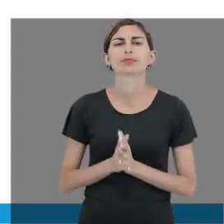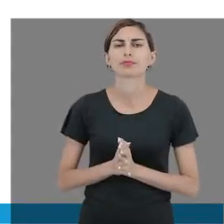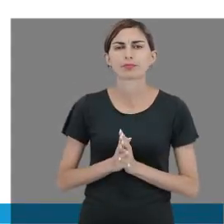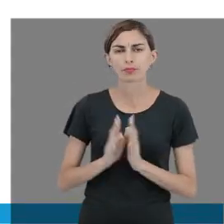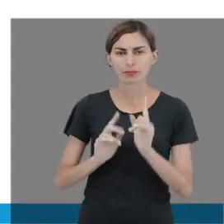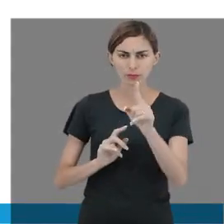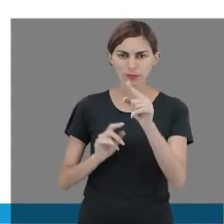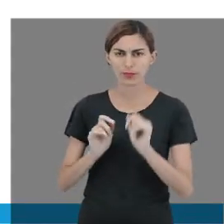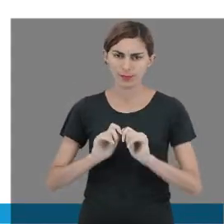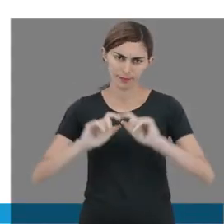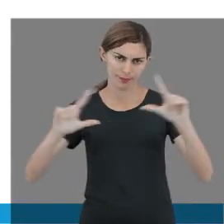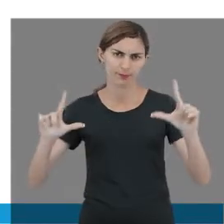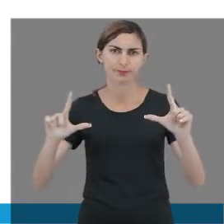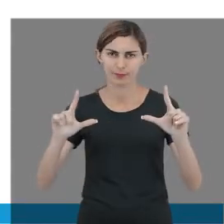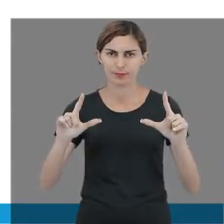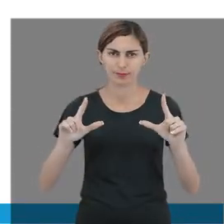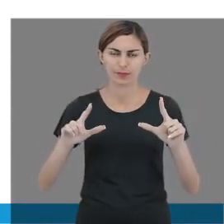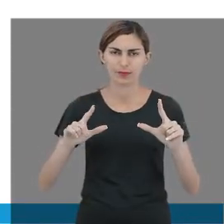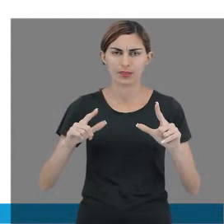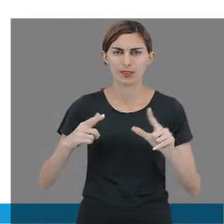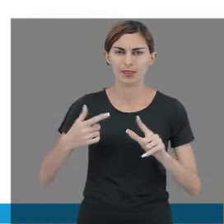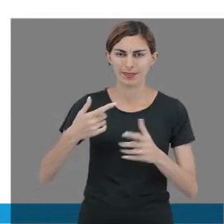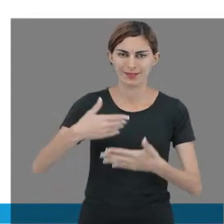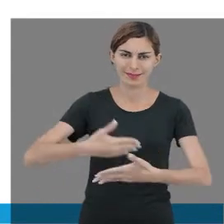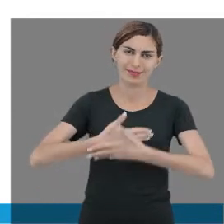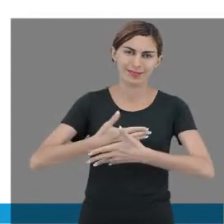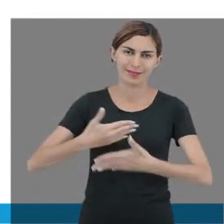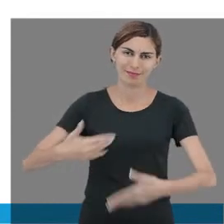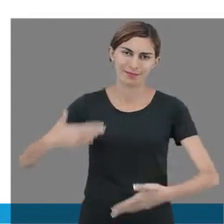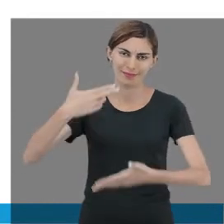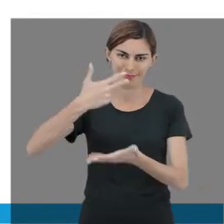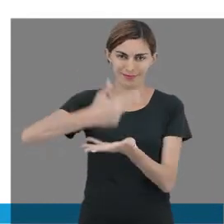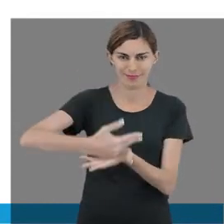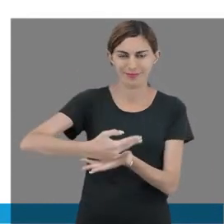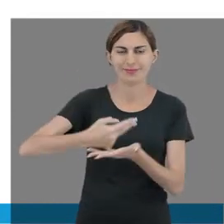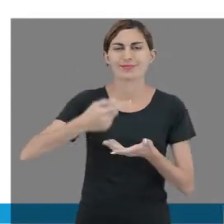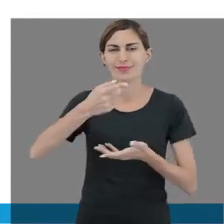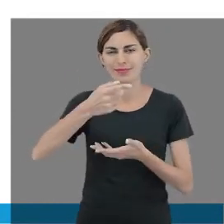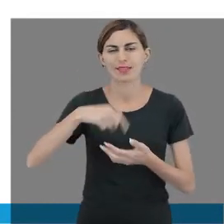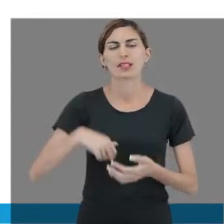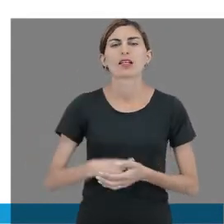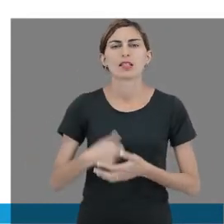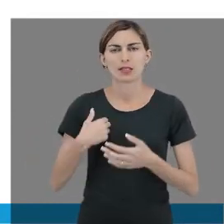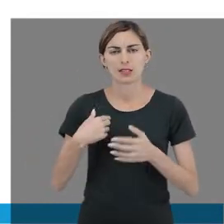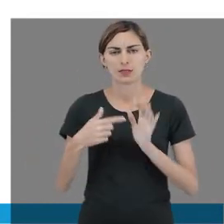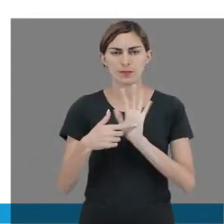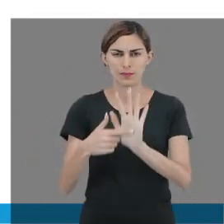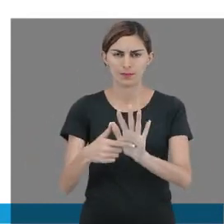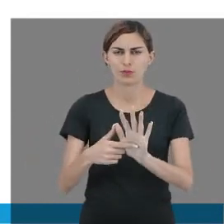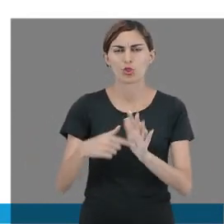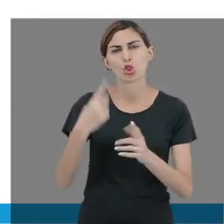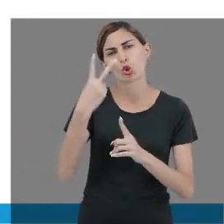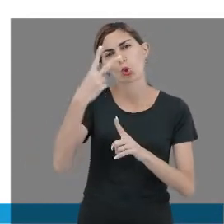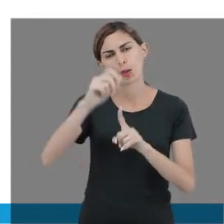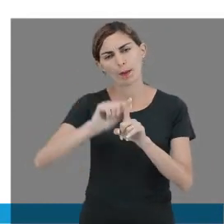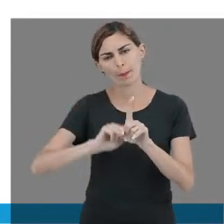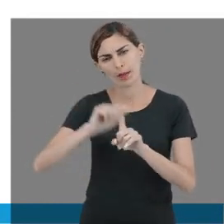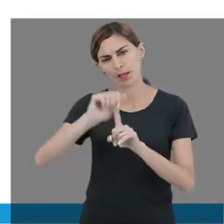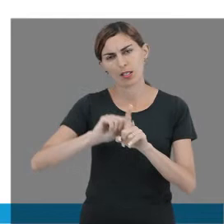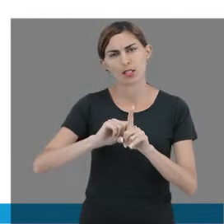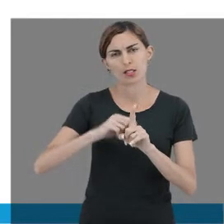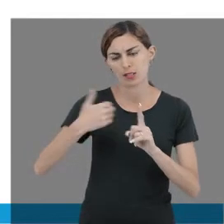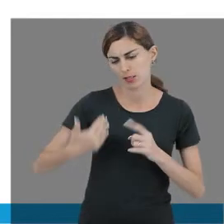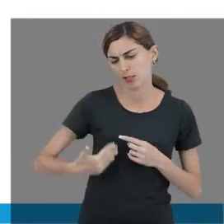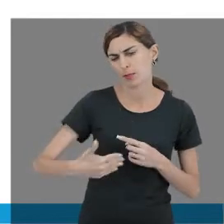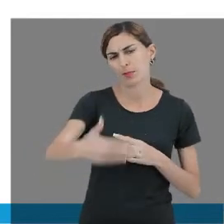Essa é uma postura que eu considero uma postura normal, que a criança fica postura assimétrica. Então isso, por exemplo, é normal até os 2 meses. A partir dos 2 meses